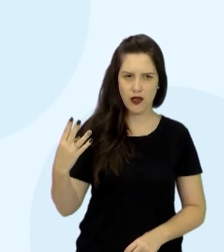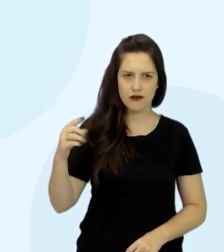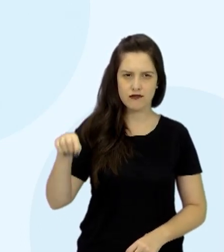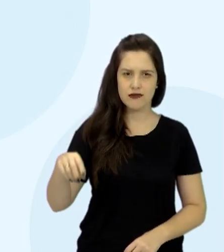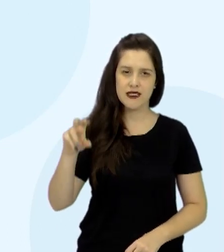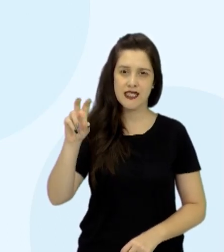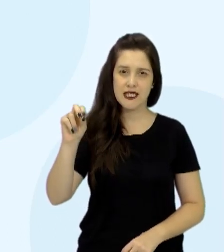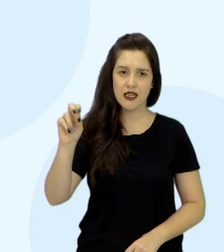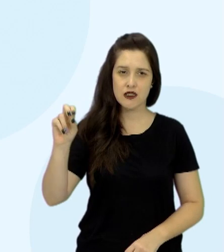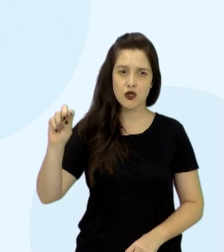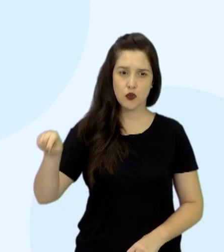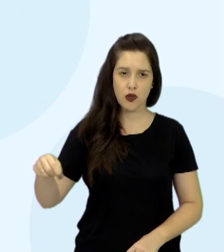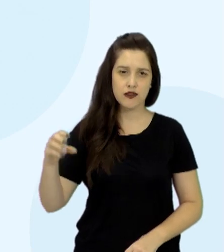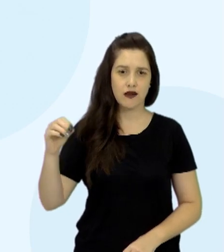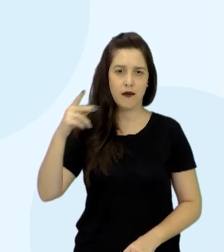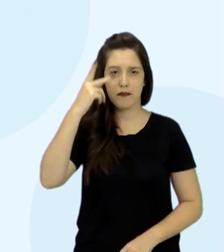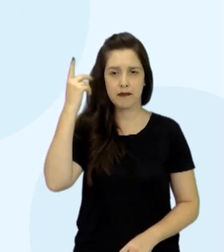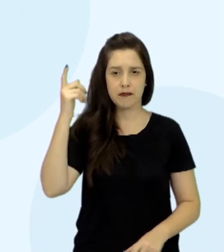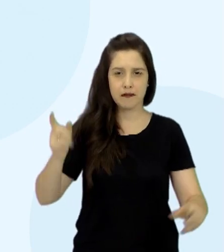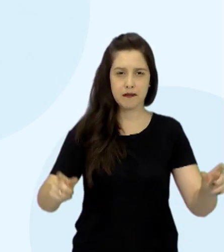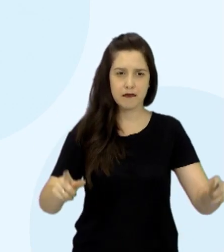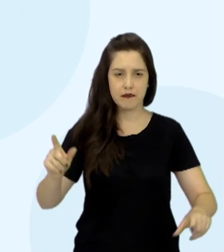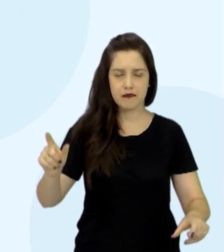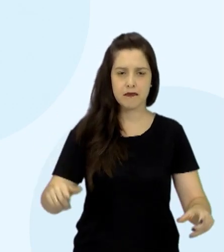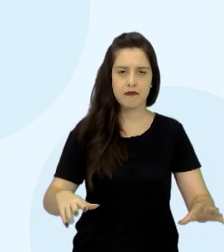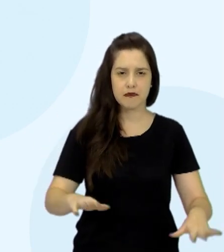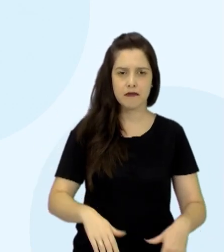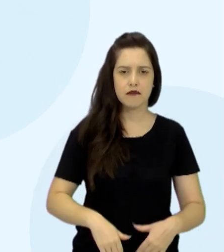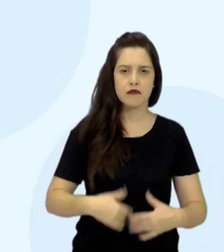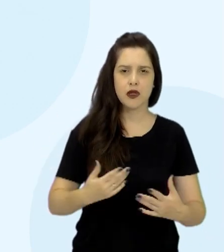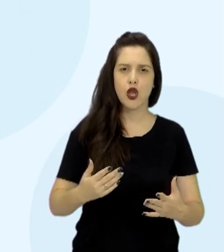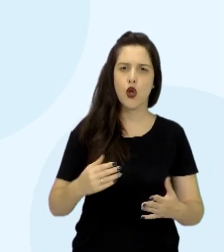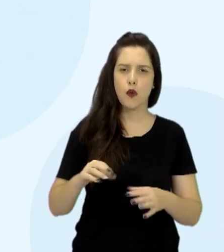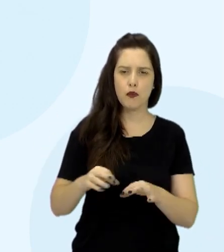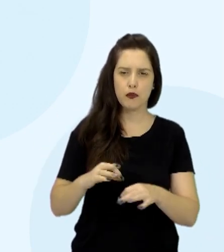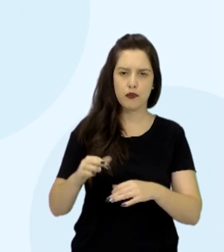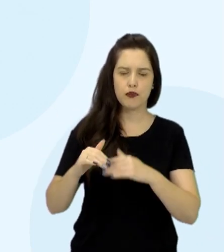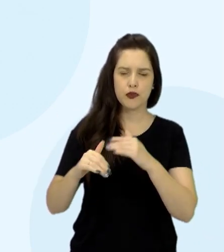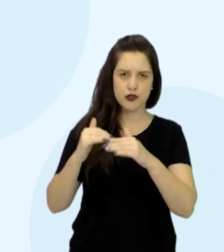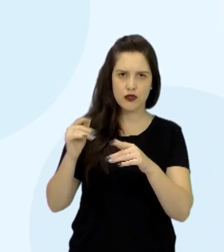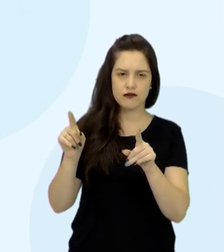1.394.550.000 habitantes e foi tirado do IBGE também,